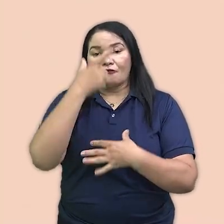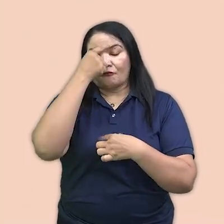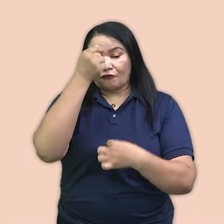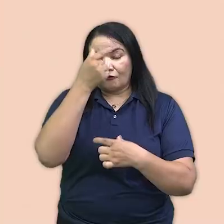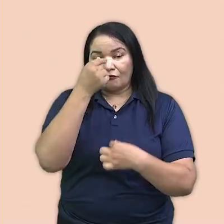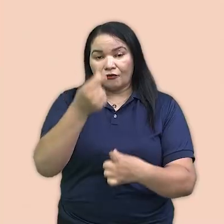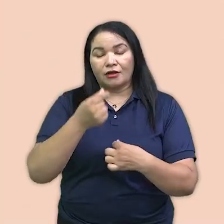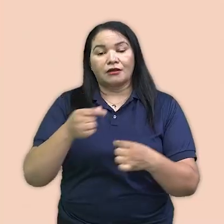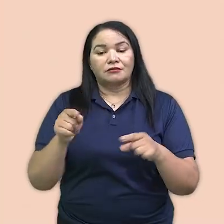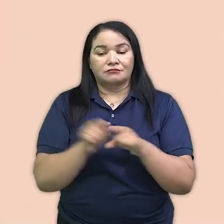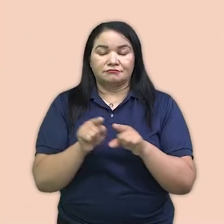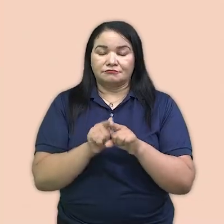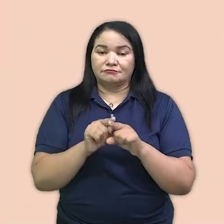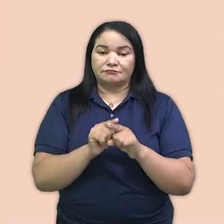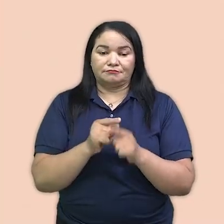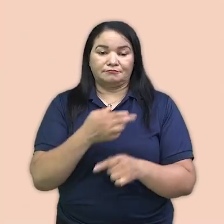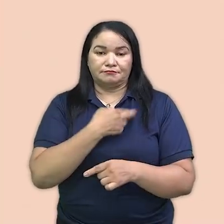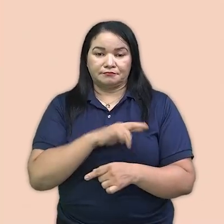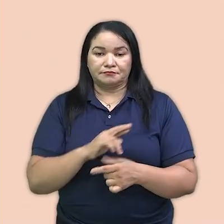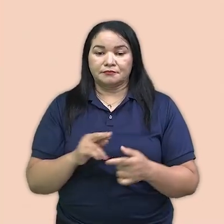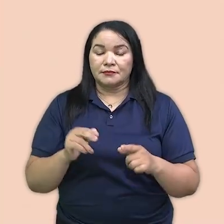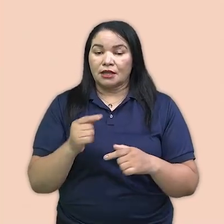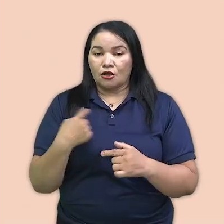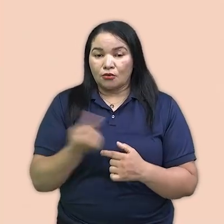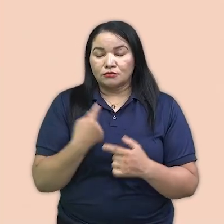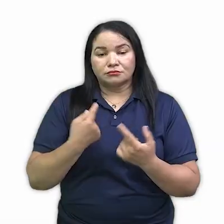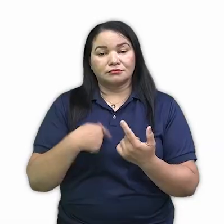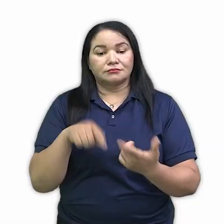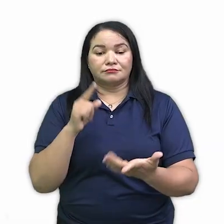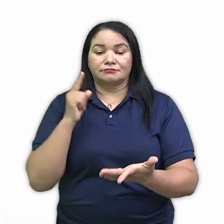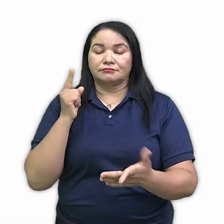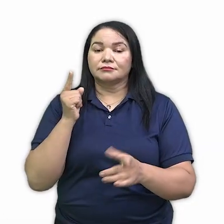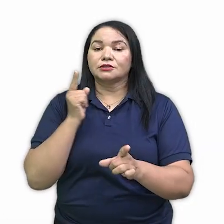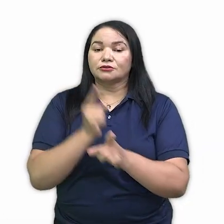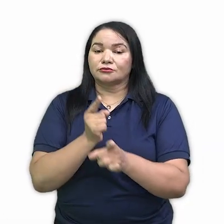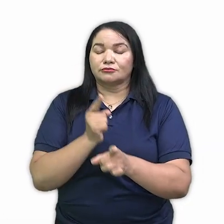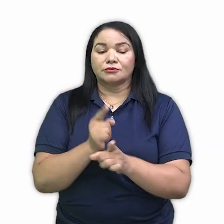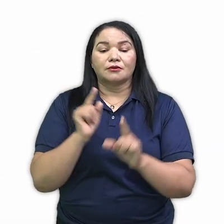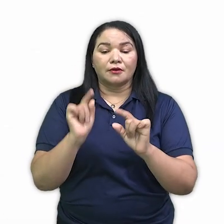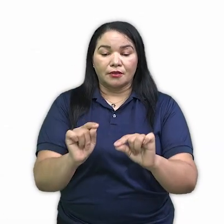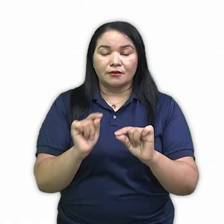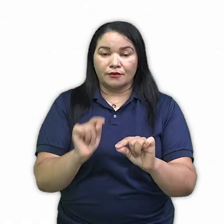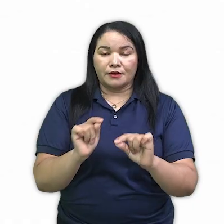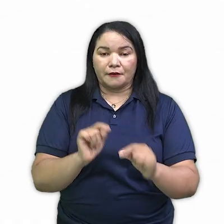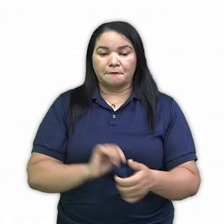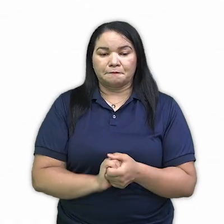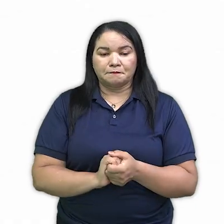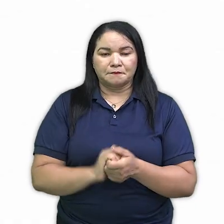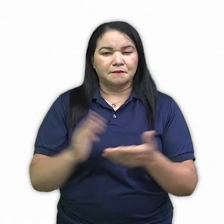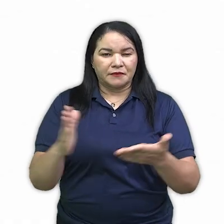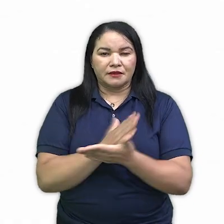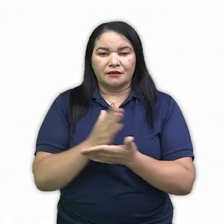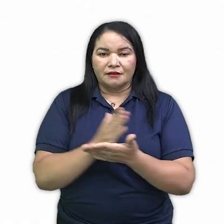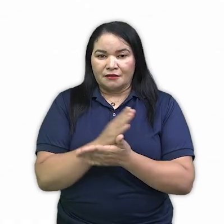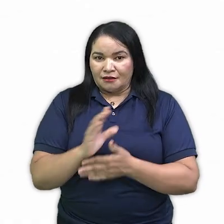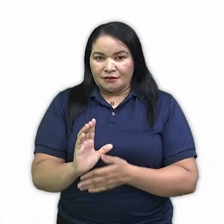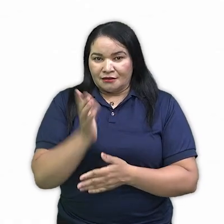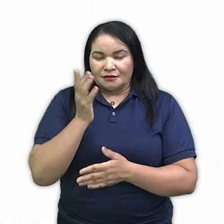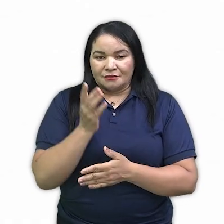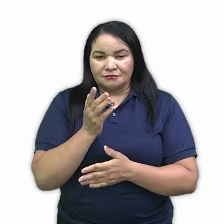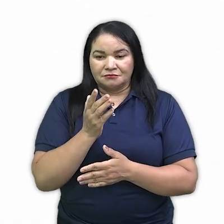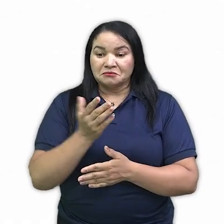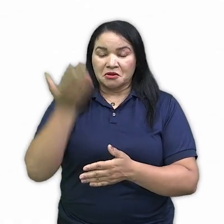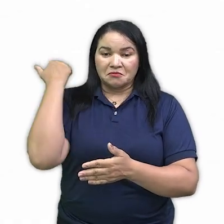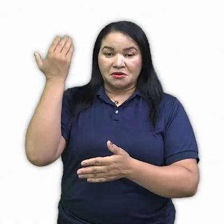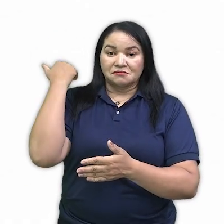Perfeito, então? Ou seja, no mundo de hoje, nós encontramos-nos ainda numa situação impensável